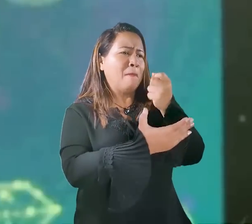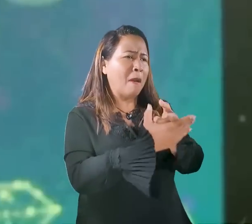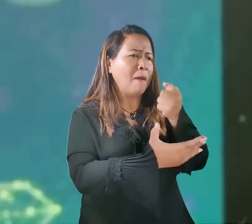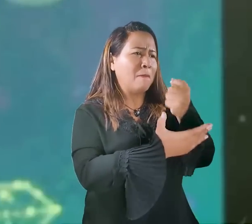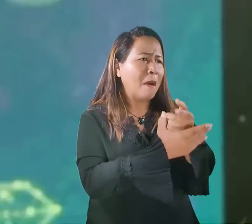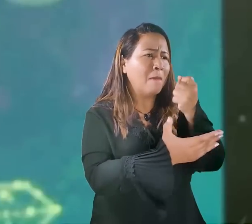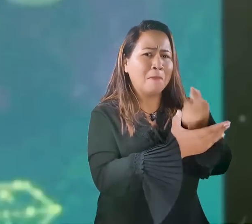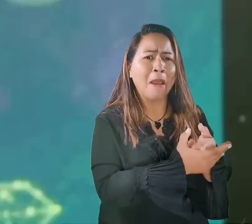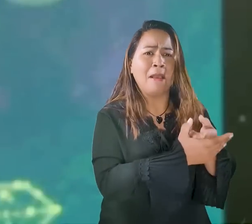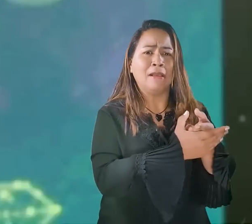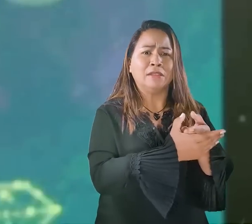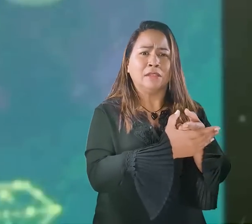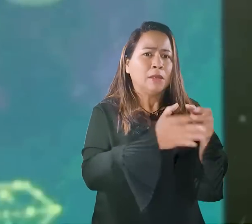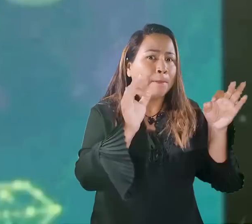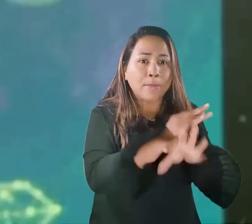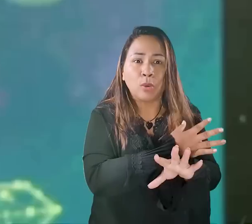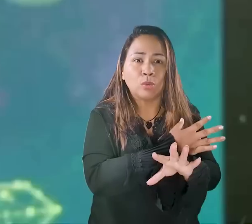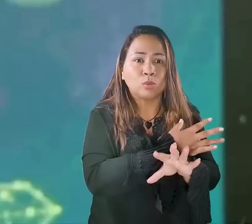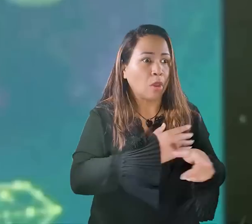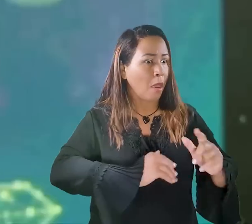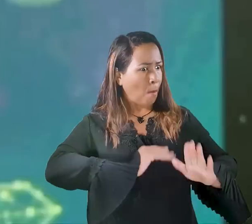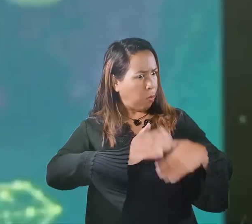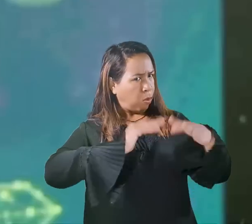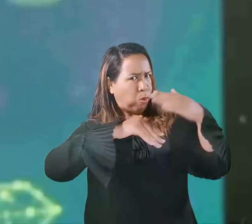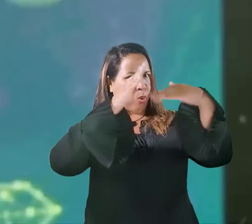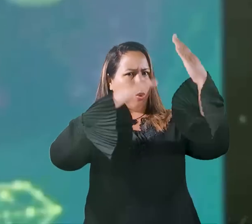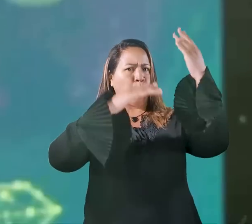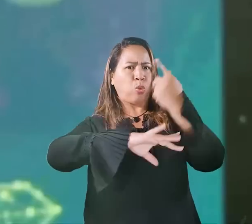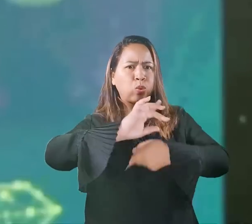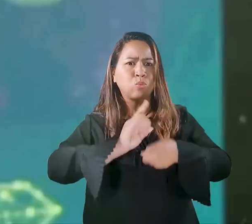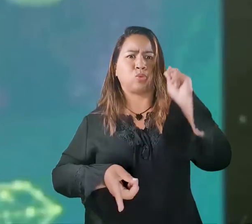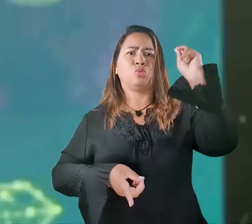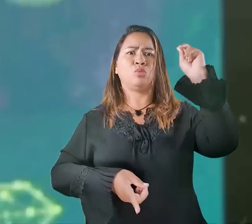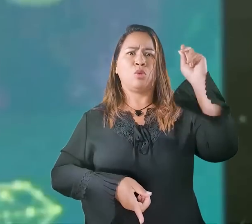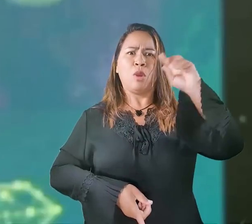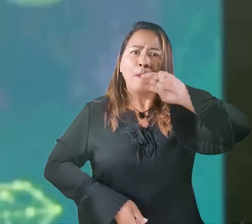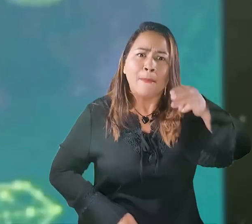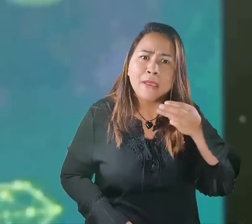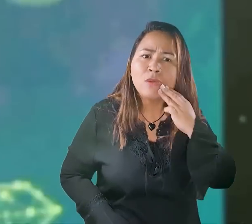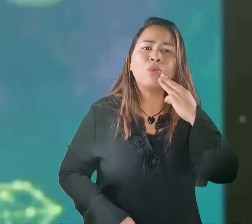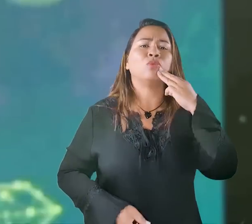para milhões e múltiplos dígitos de faturamento. O universo é muito